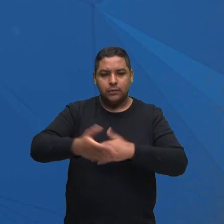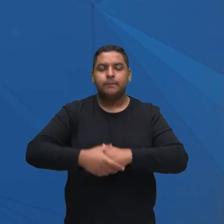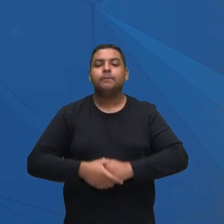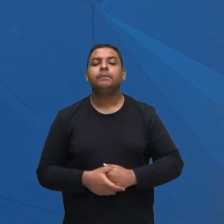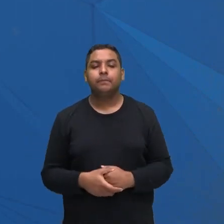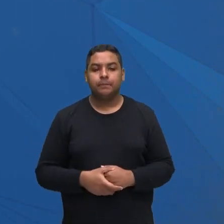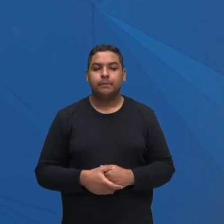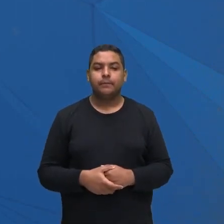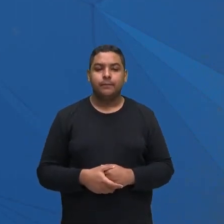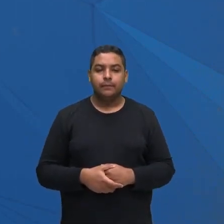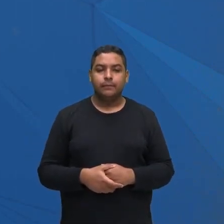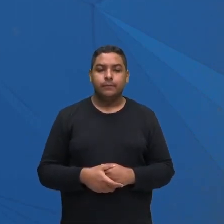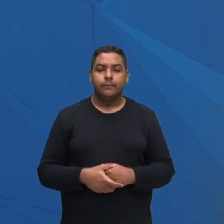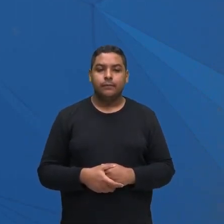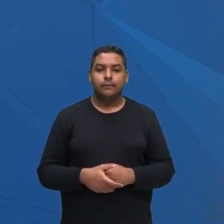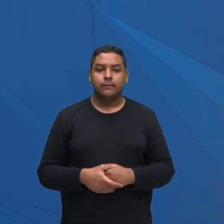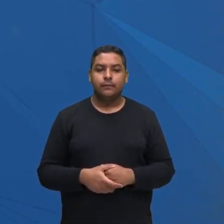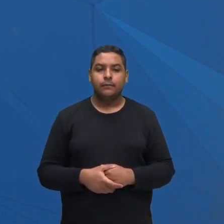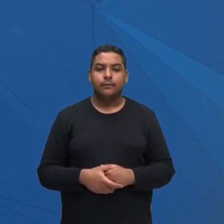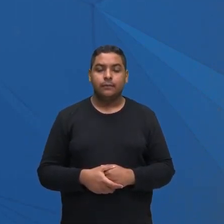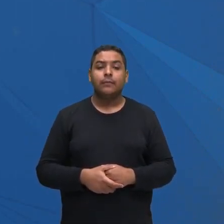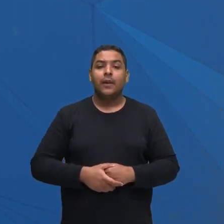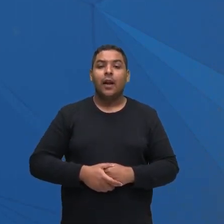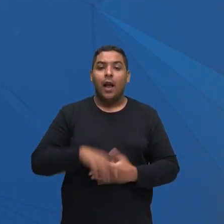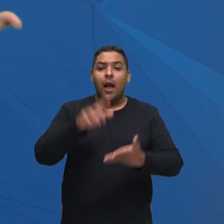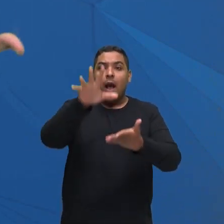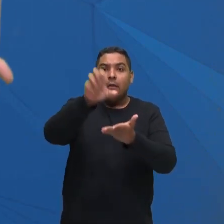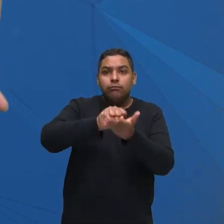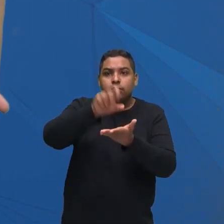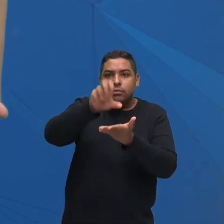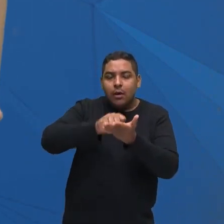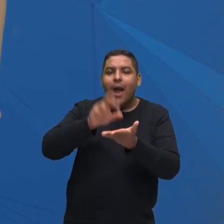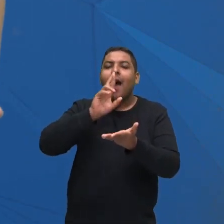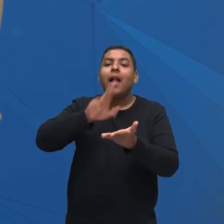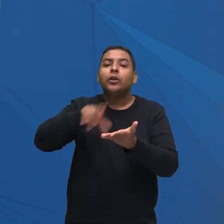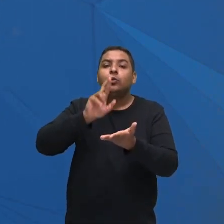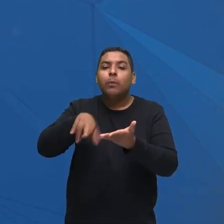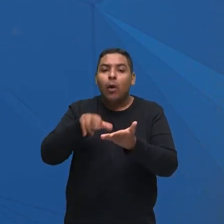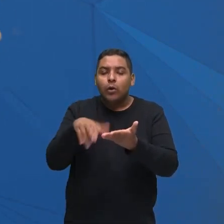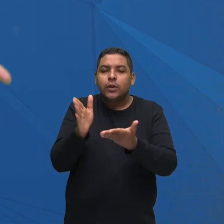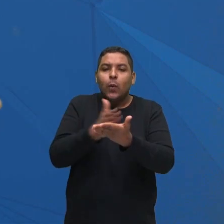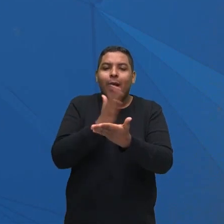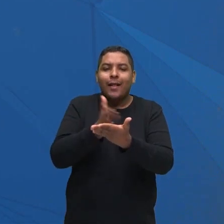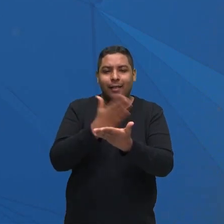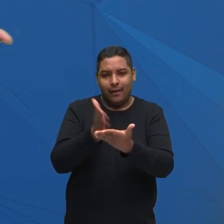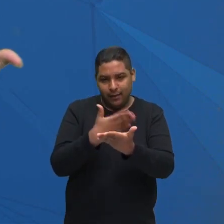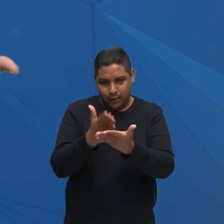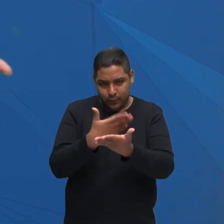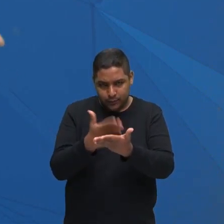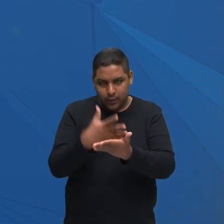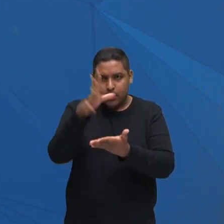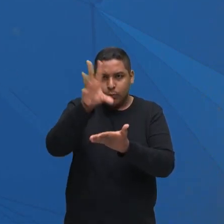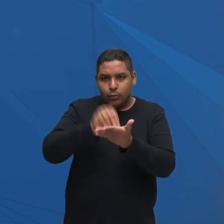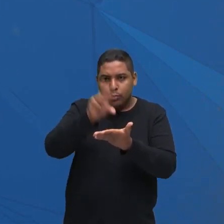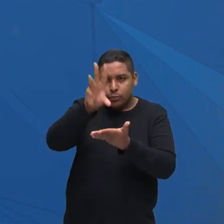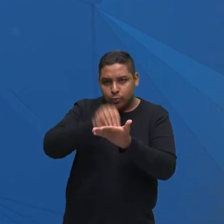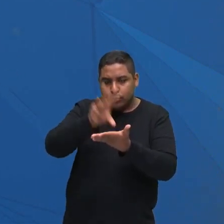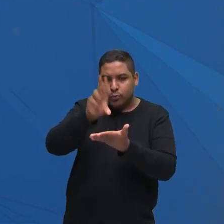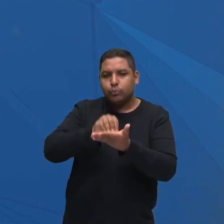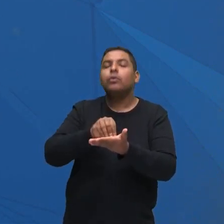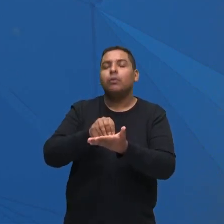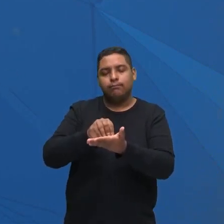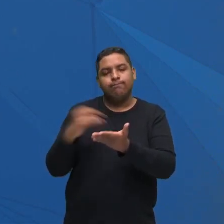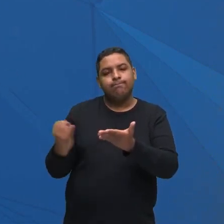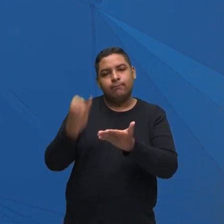esse acordo. Anotar as respostas no caderno, porque de repente você se equivocou, achou que fosse uma coisa ou outra. Então, para